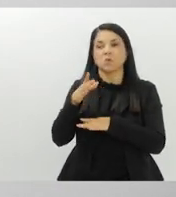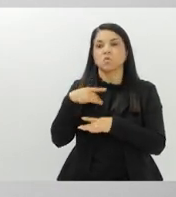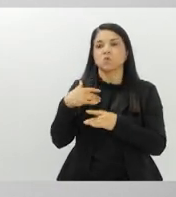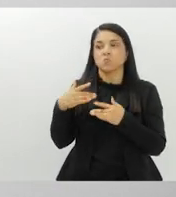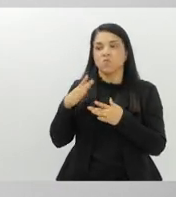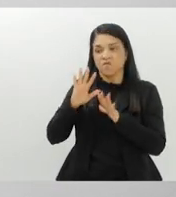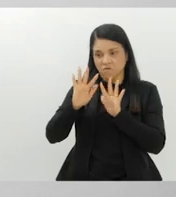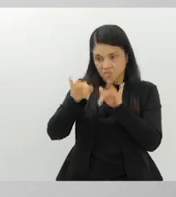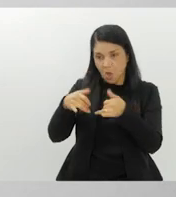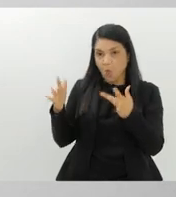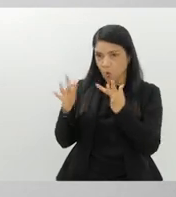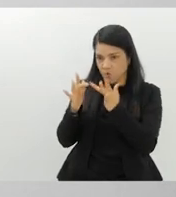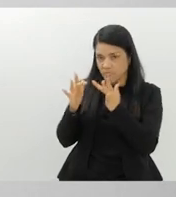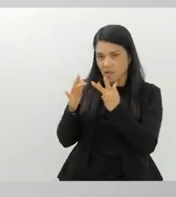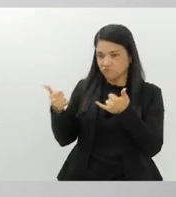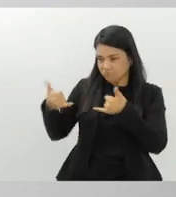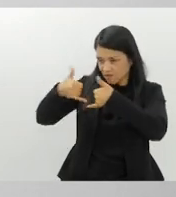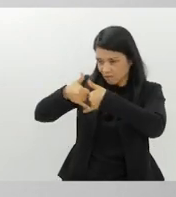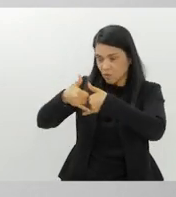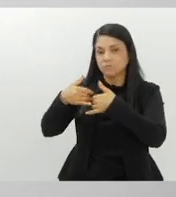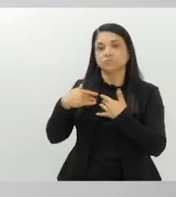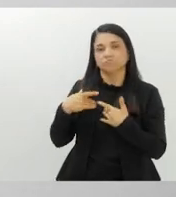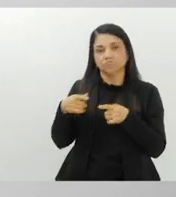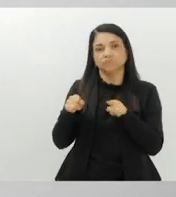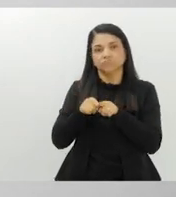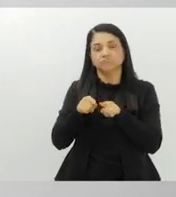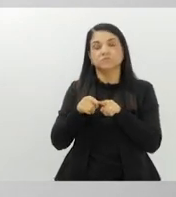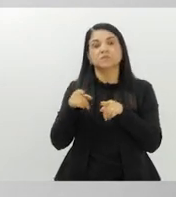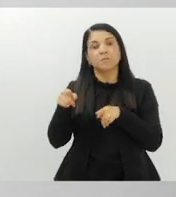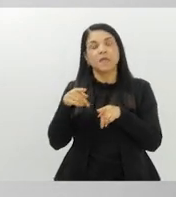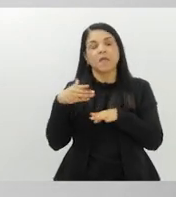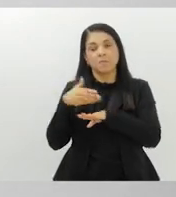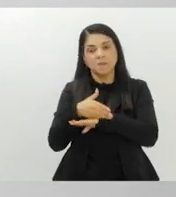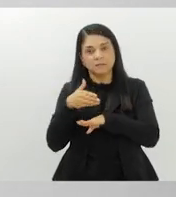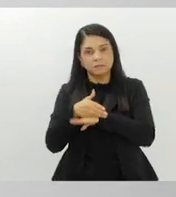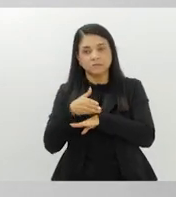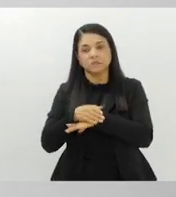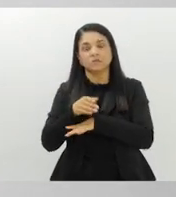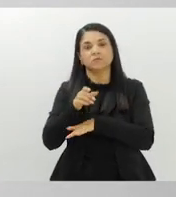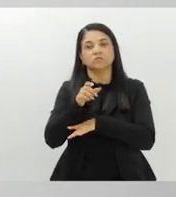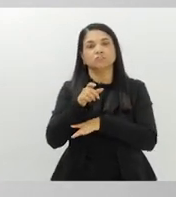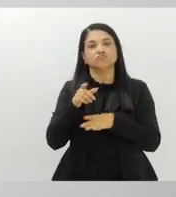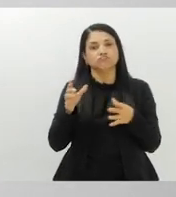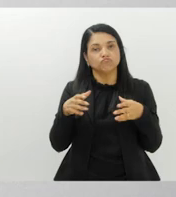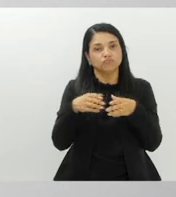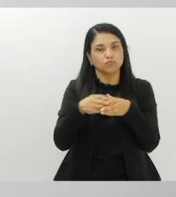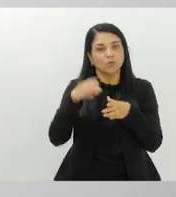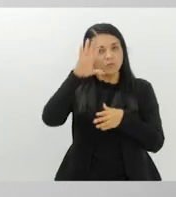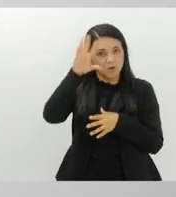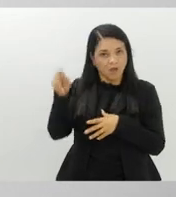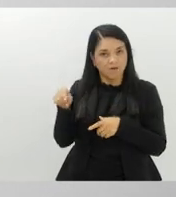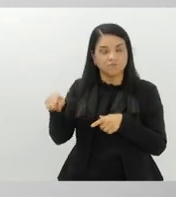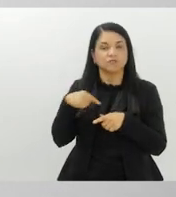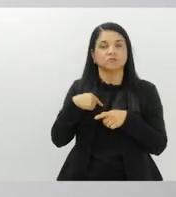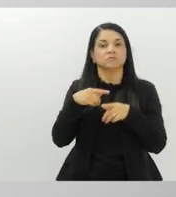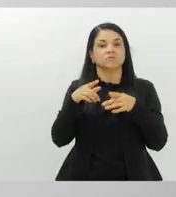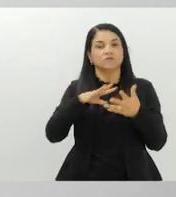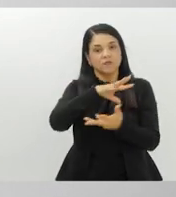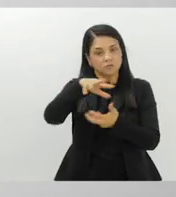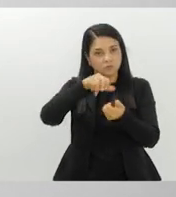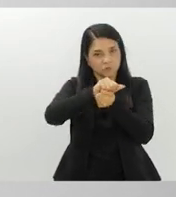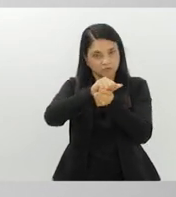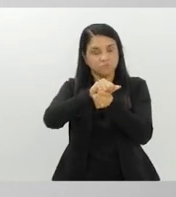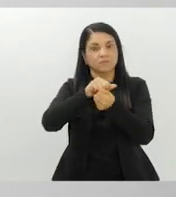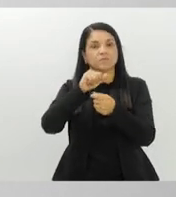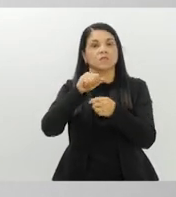conseguir abrir esse diálogo também e ter a participação de vocês falando sobre sustentabilidade, sobre educação ambiental, sobre tudo